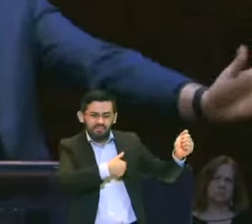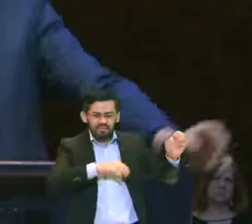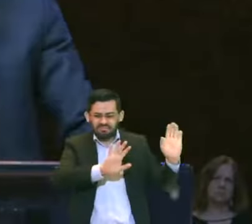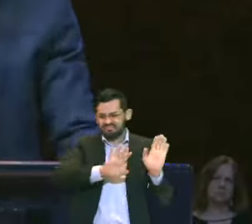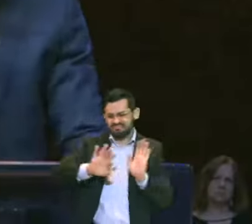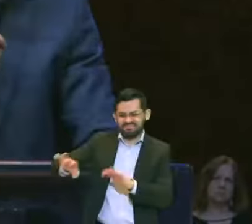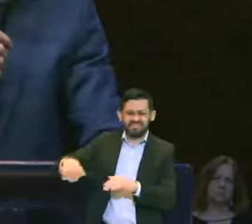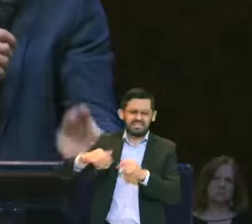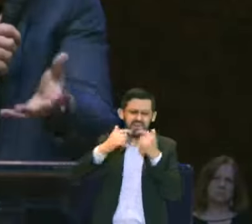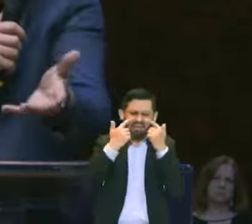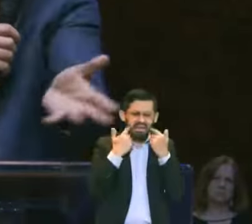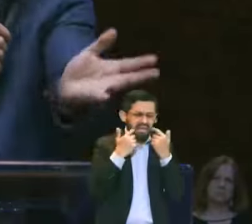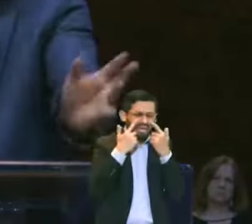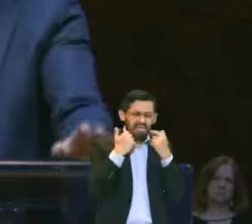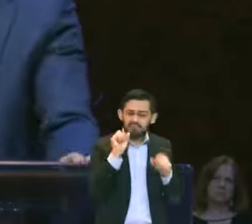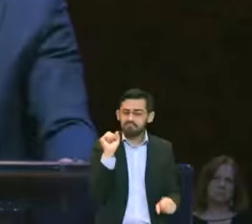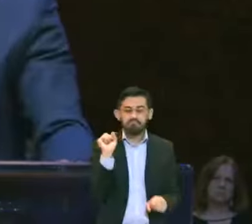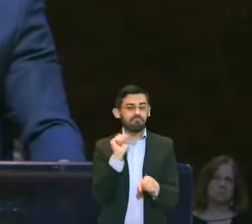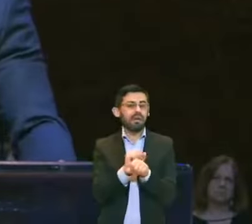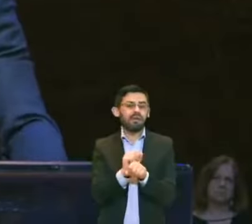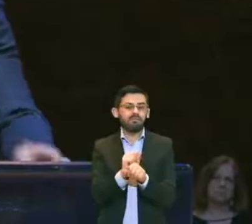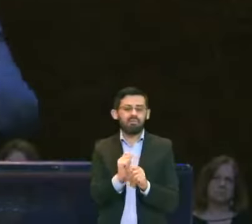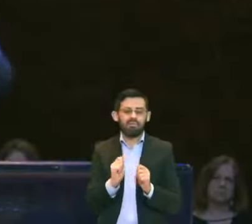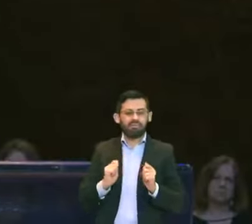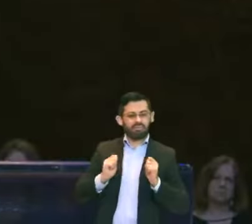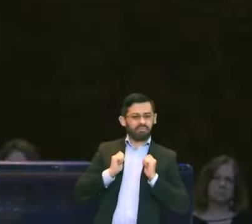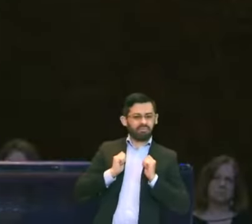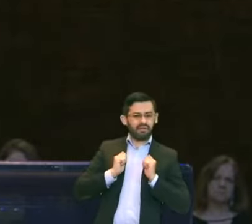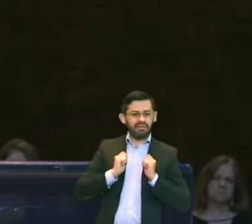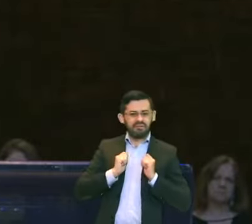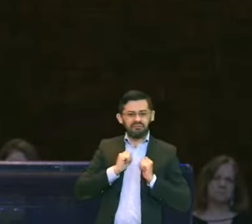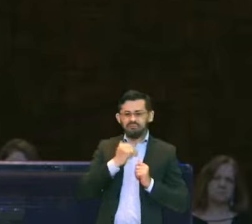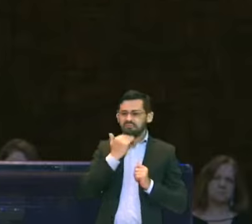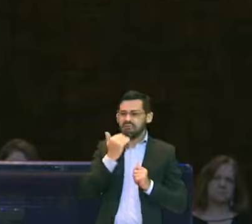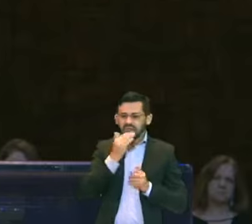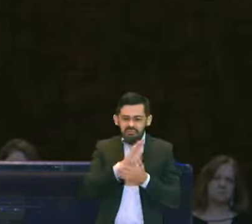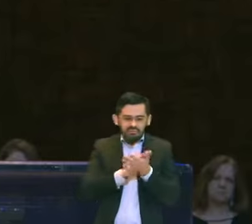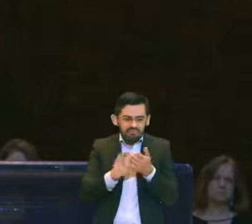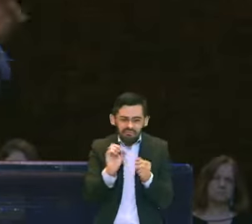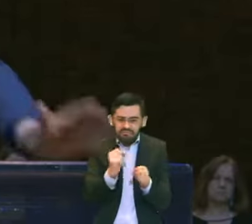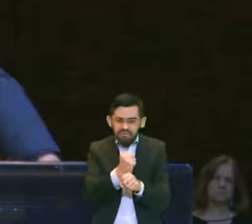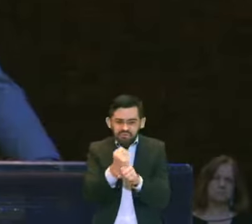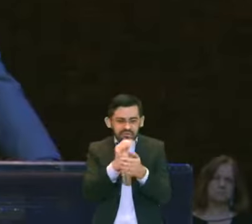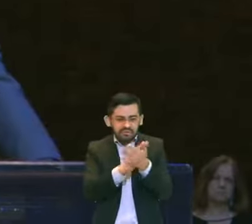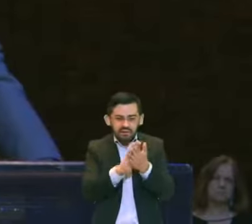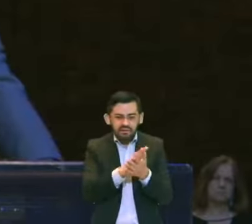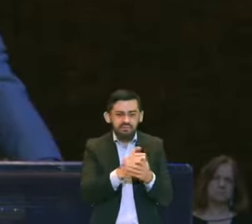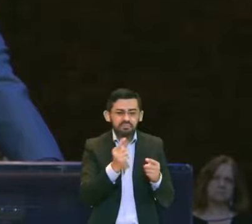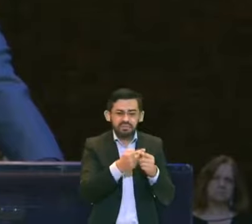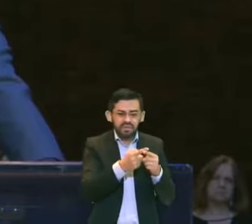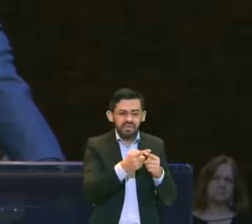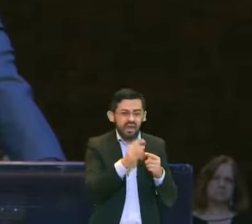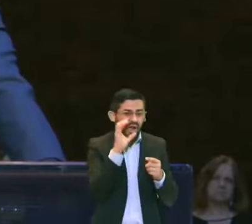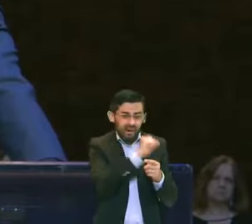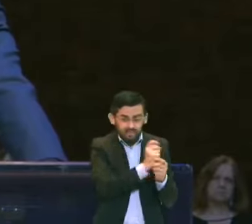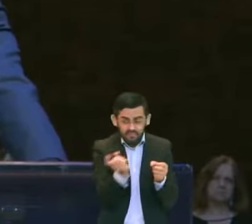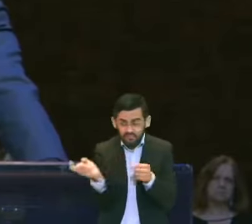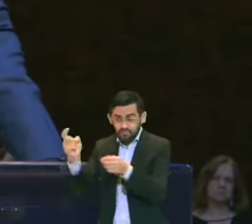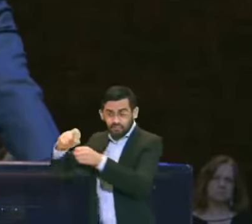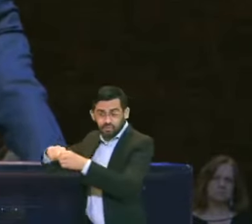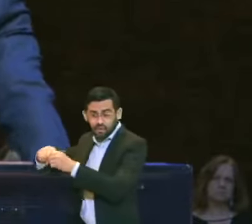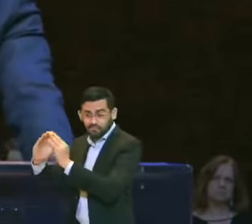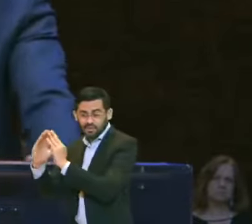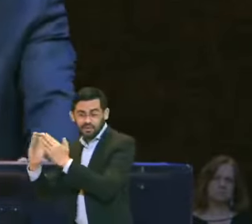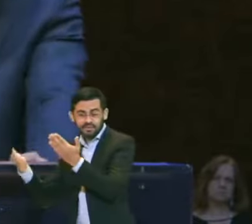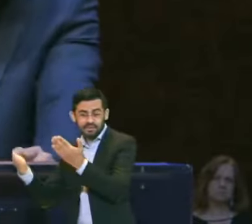chorando, paralisados. Não adianta construir há 2 anos, daqui a pouco a gente tem que voltar.